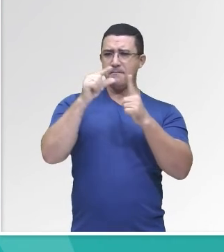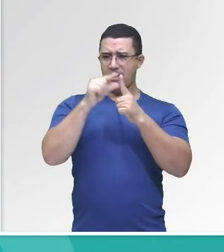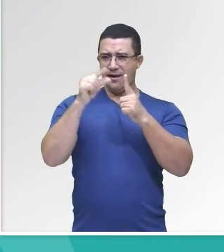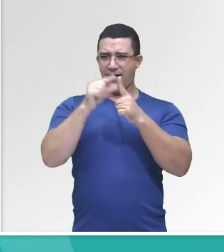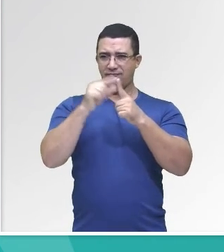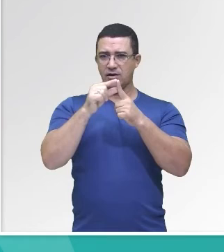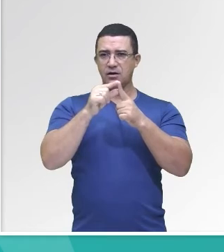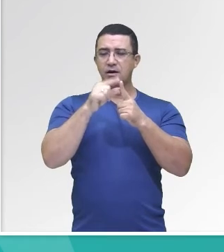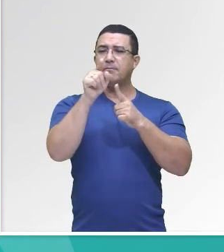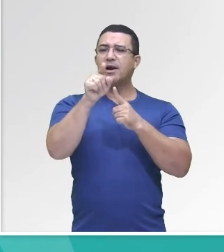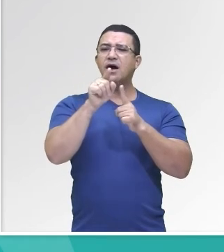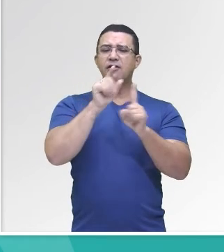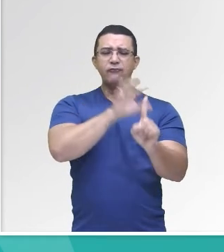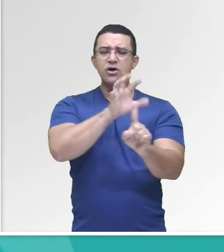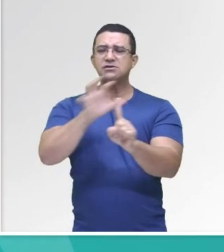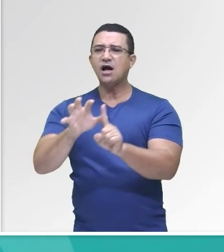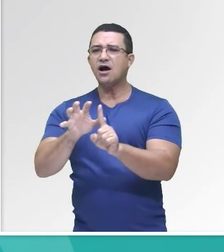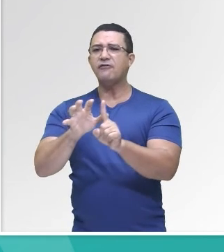Vamos, então,